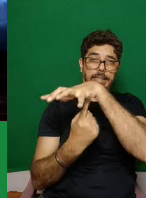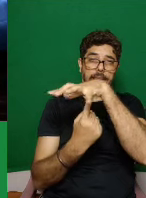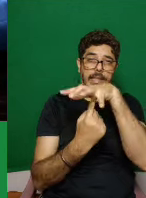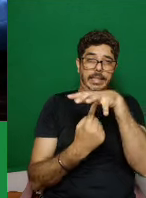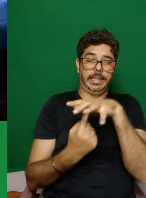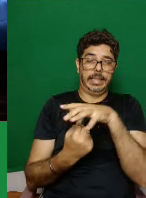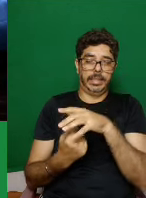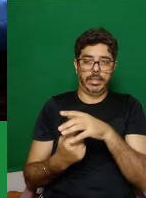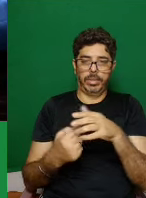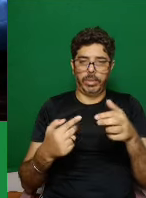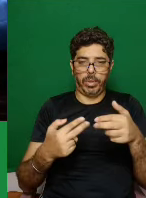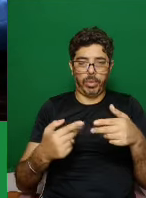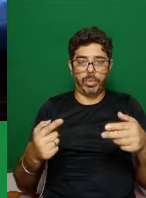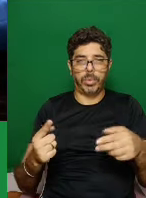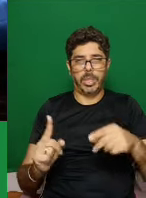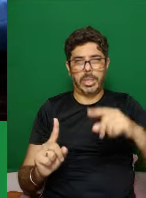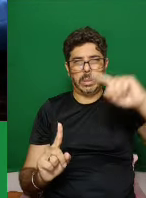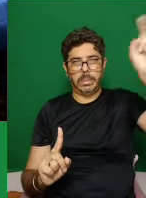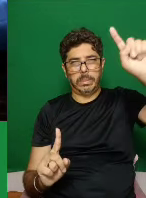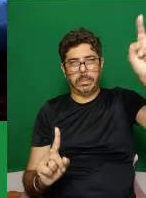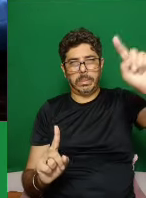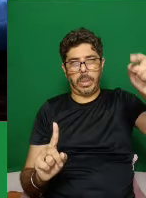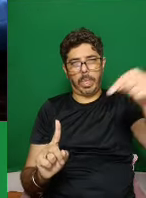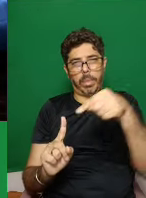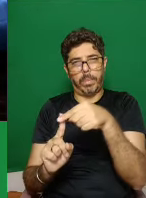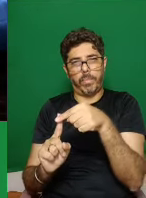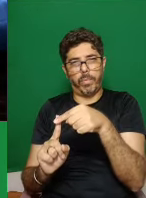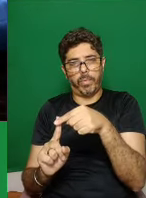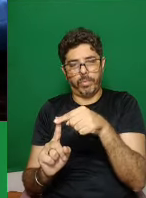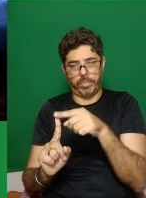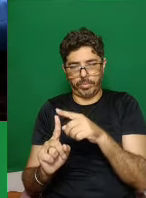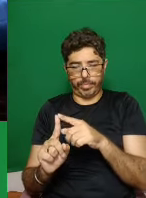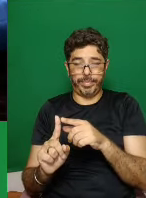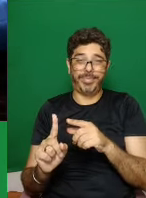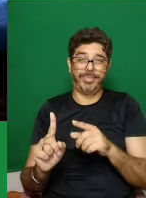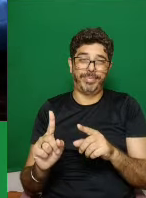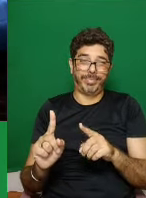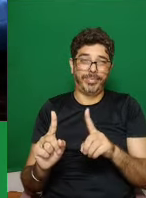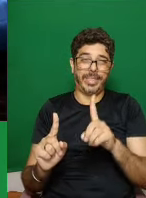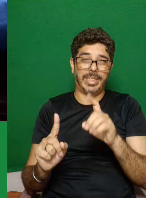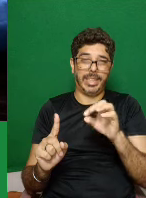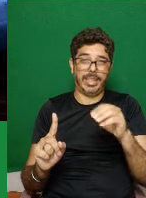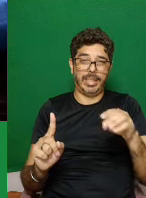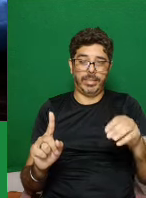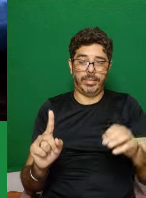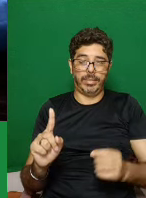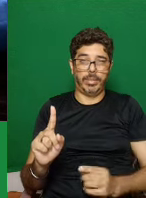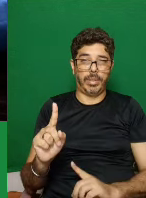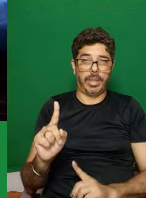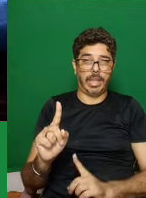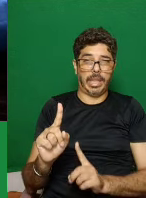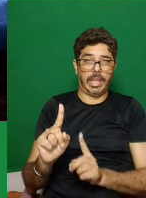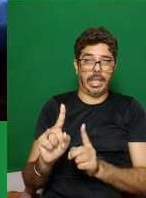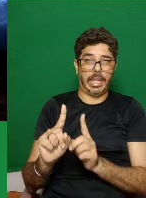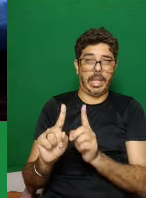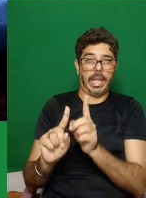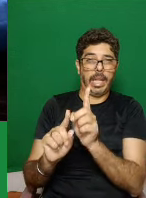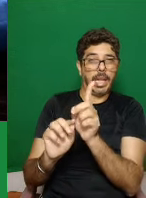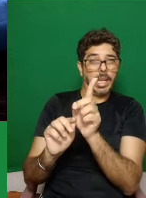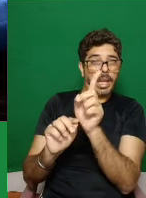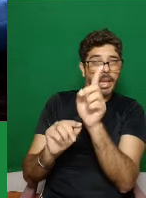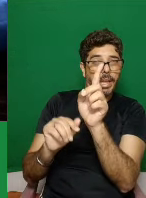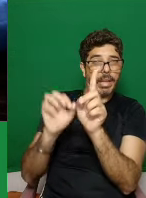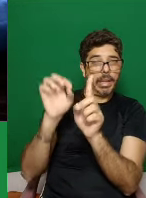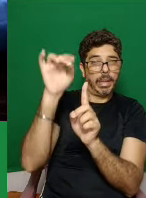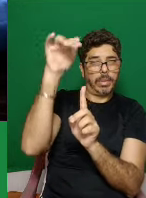Quando o líder escalonado está a cerca de 100 metros acima do solo, uma faísca sobe do solo ao seu encontro, estabelecendo